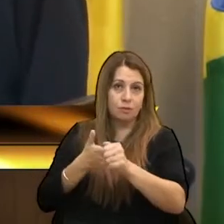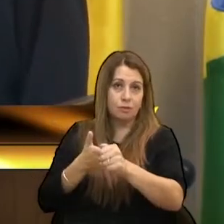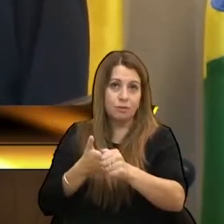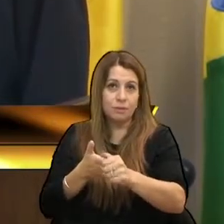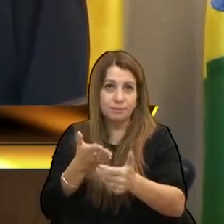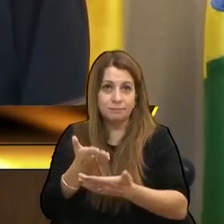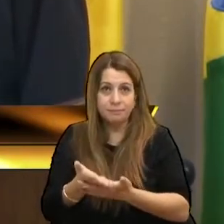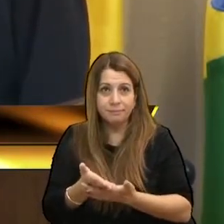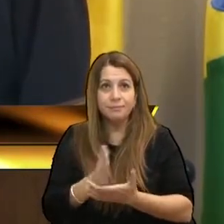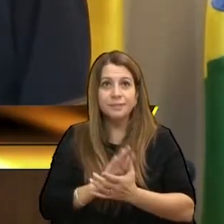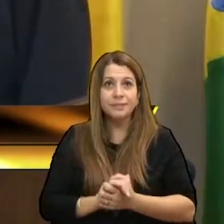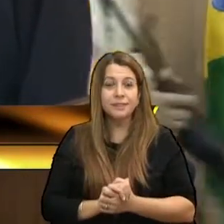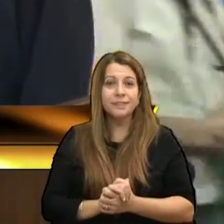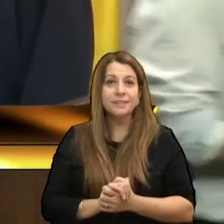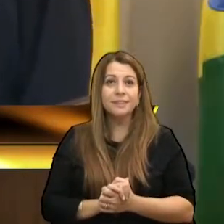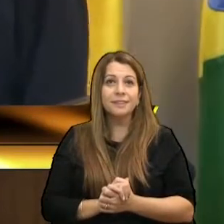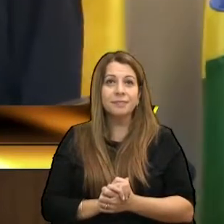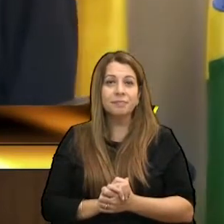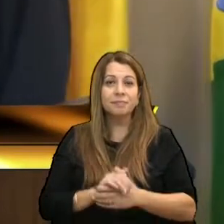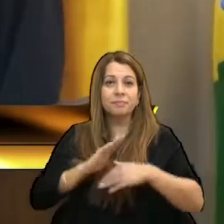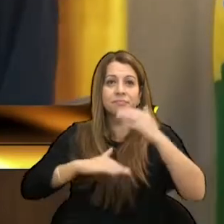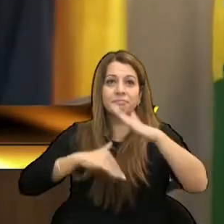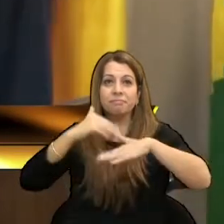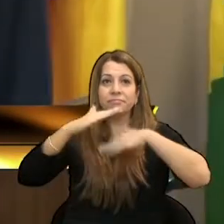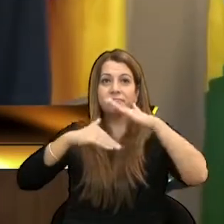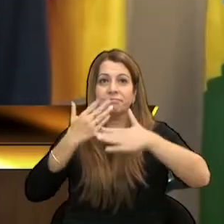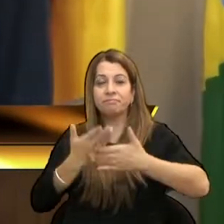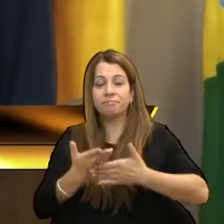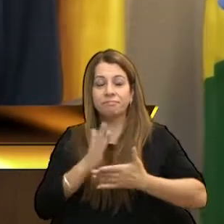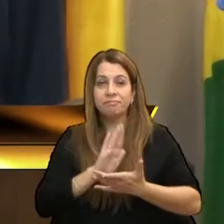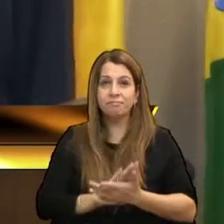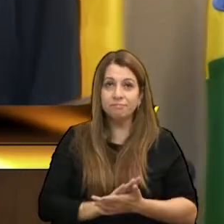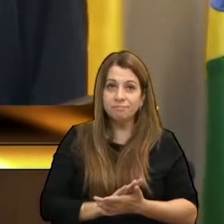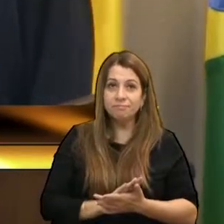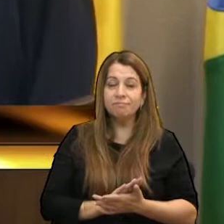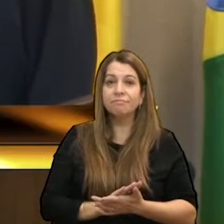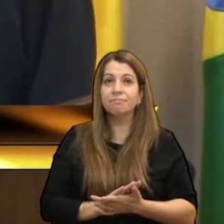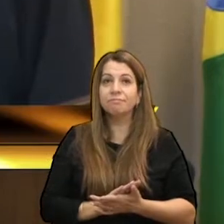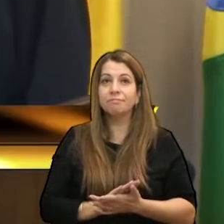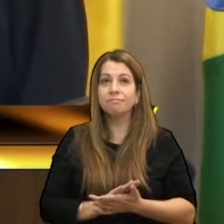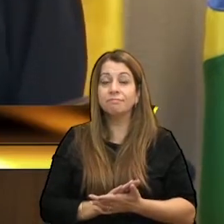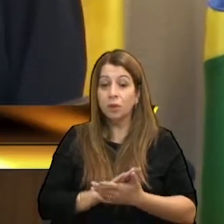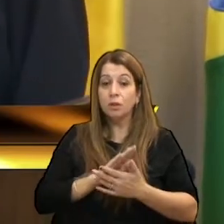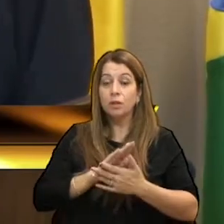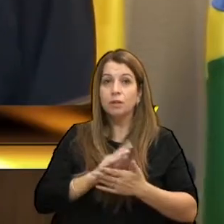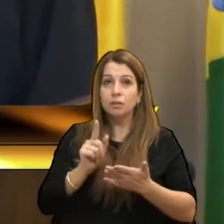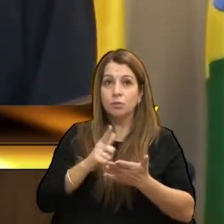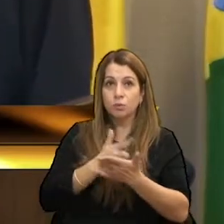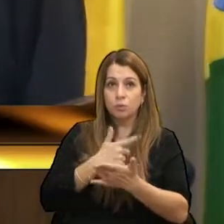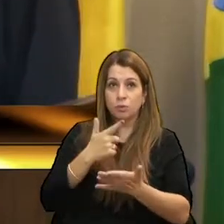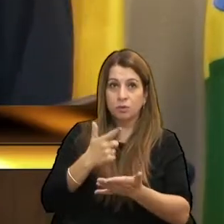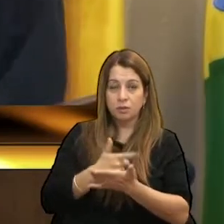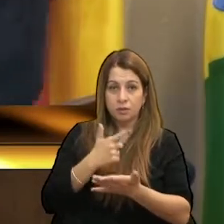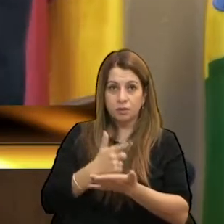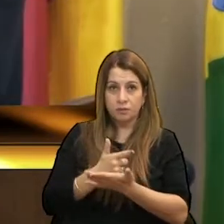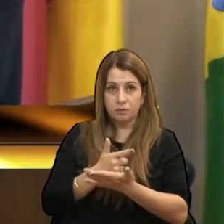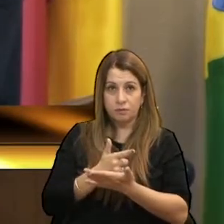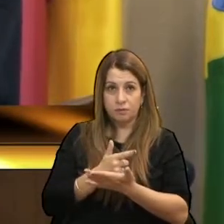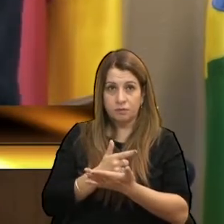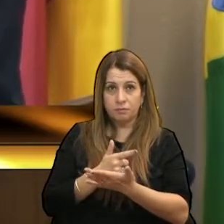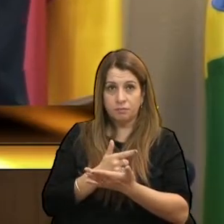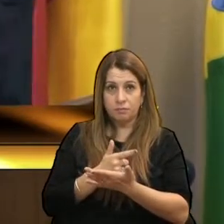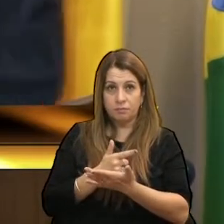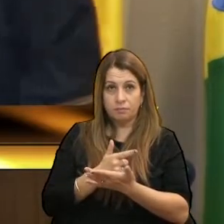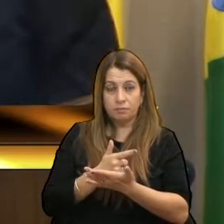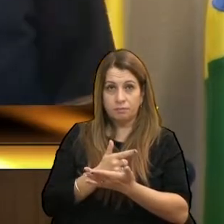orientando a construção da obra basilar